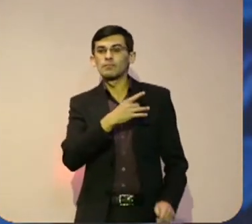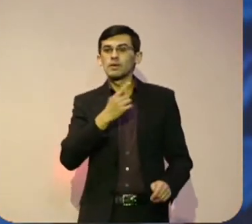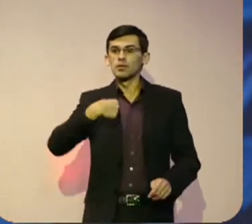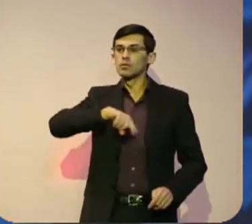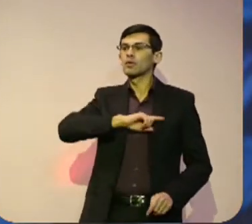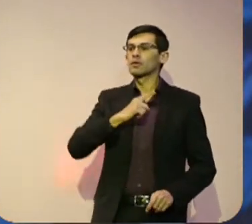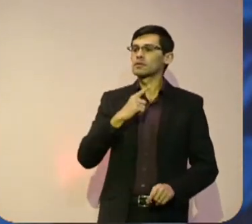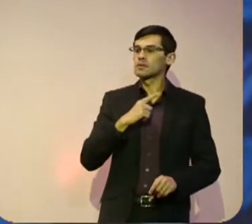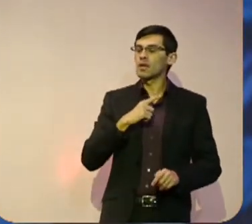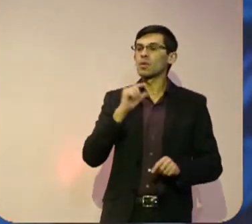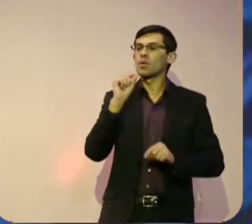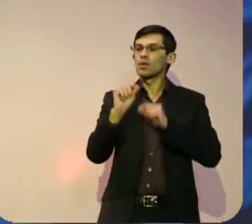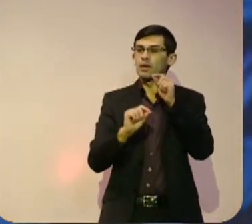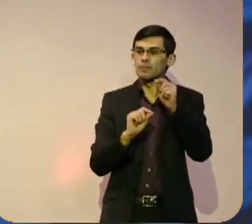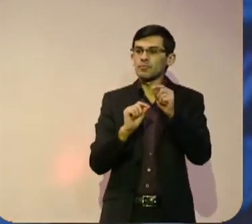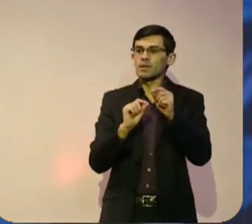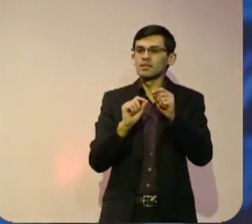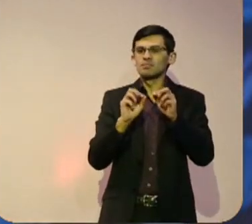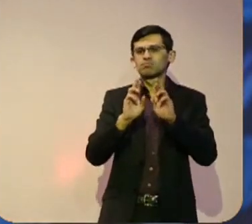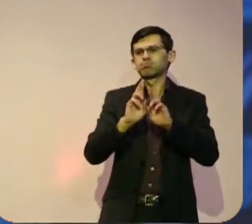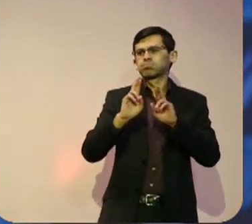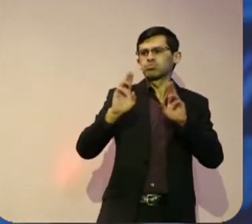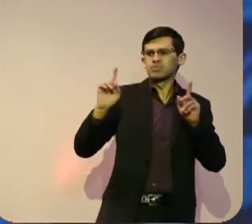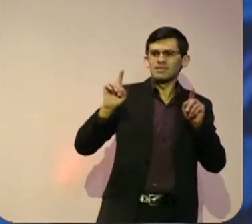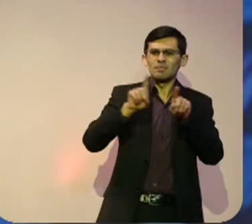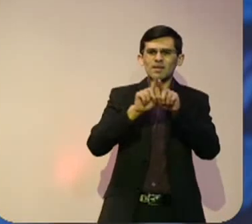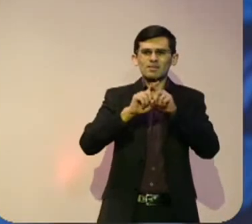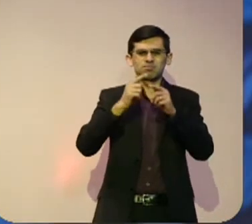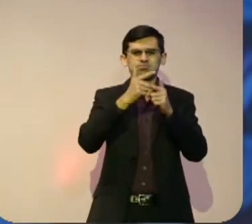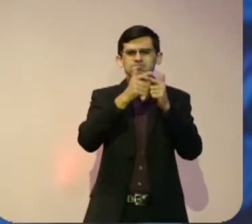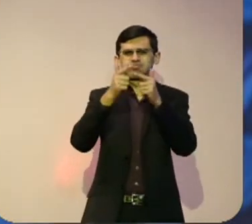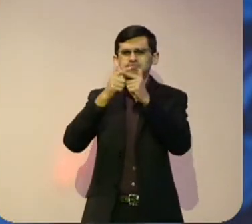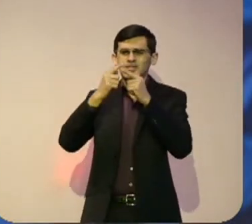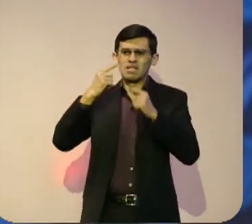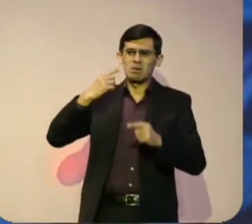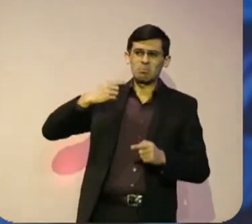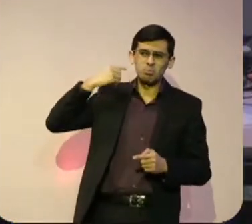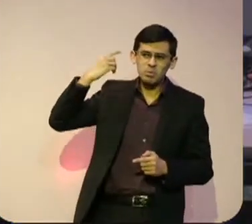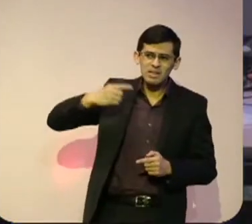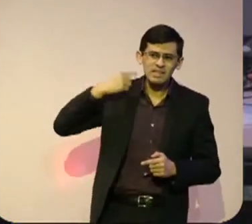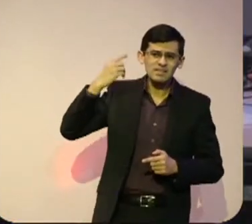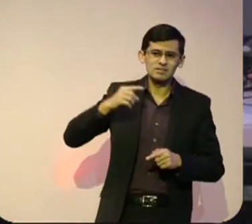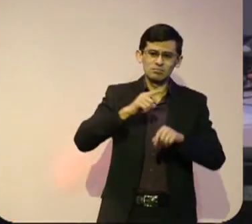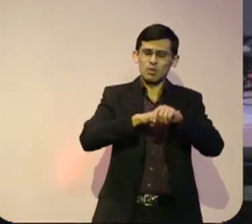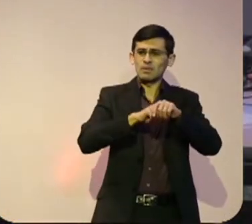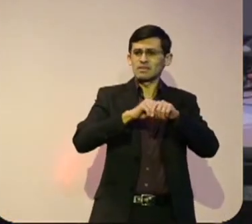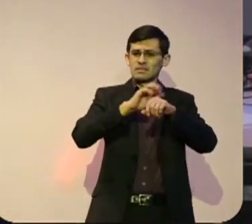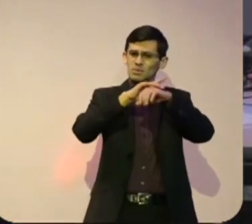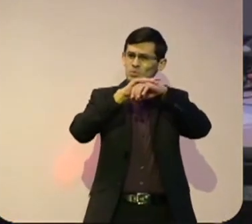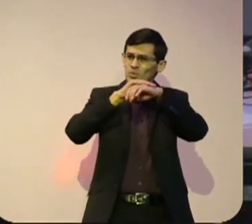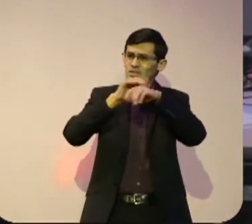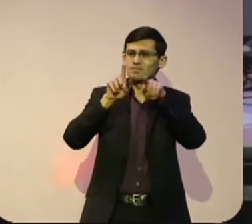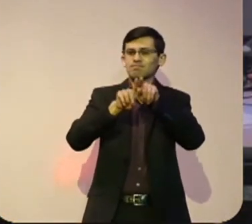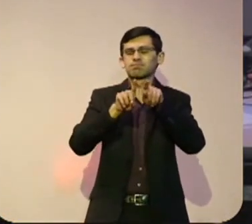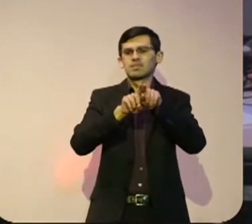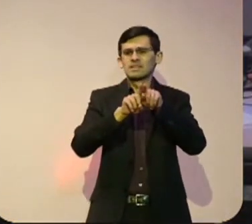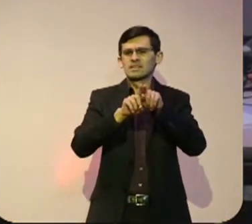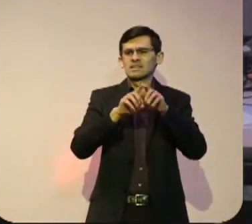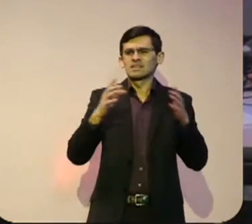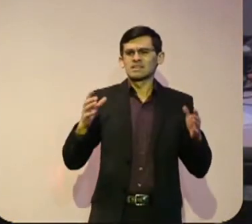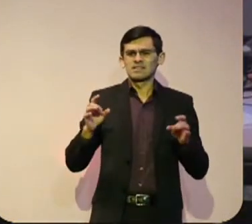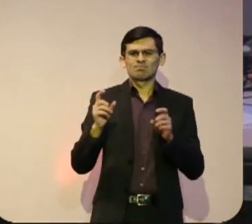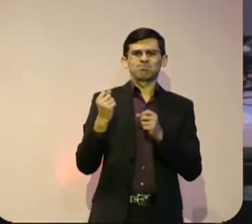Nós estamos lidando com polarização política no meio de um tempo de enfermidade. Que